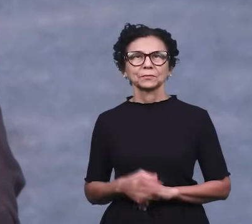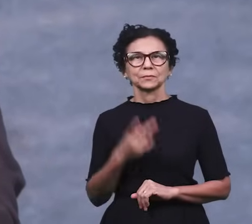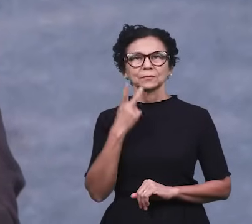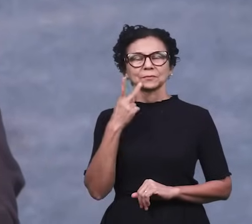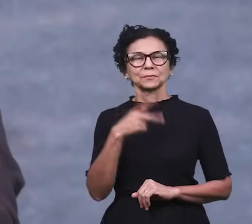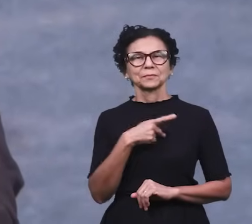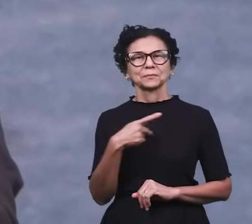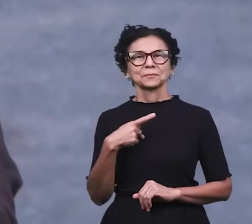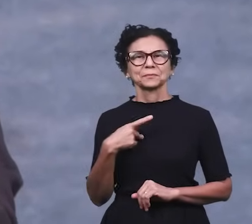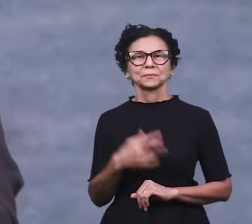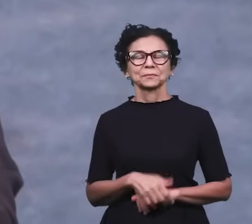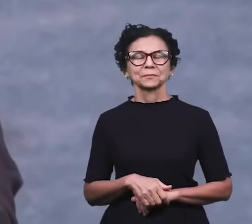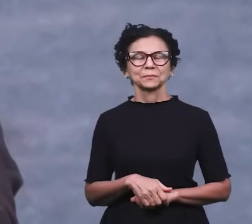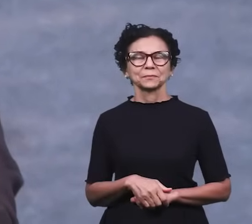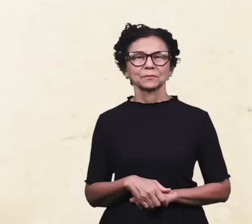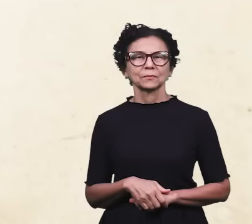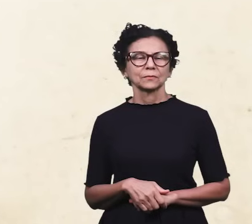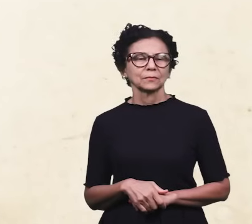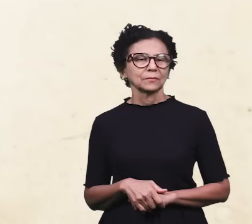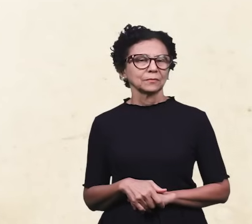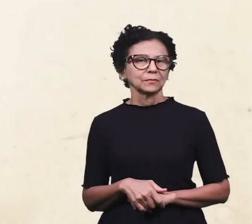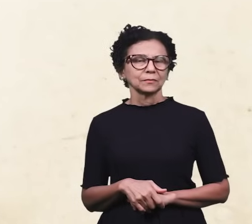o que o Renato tem a dizer? Fala, pastor.